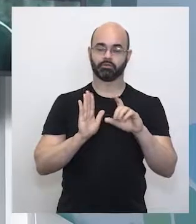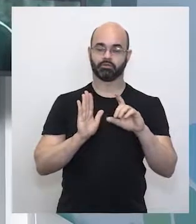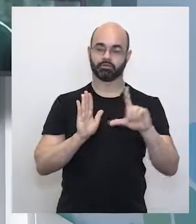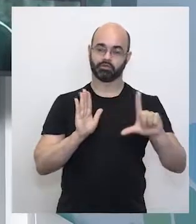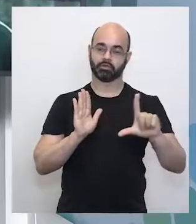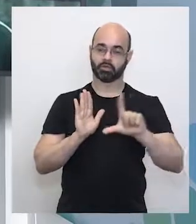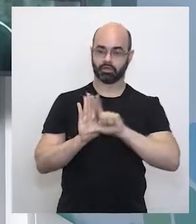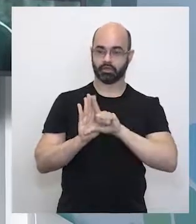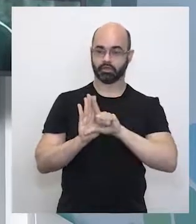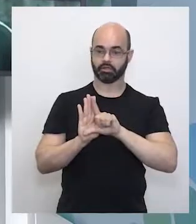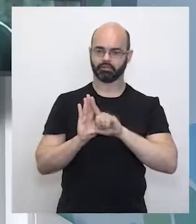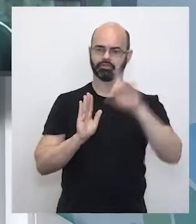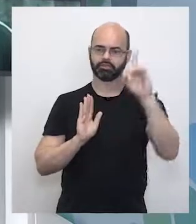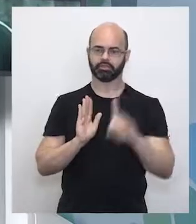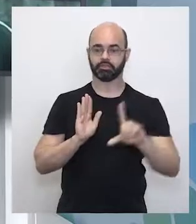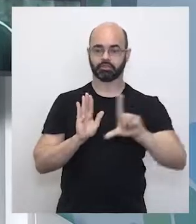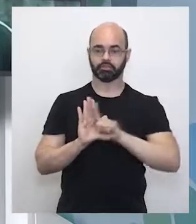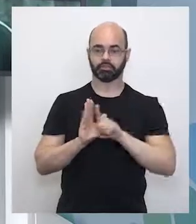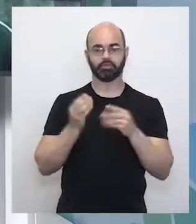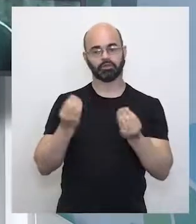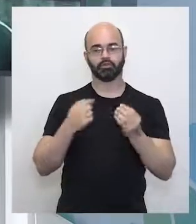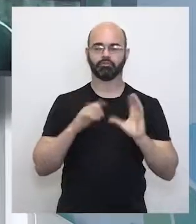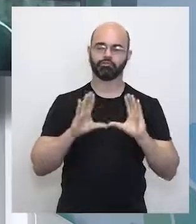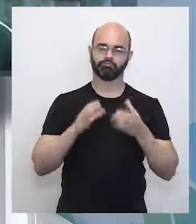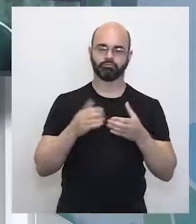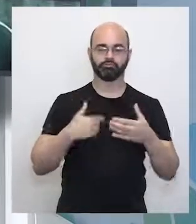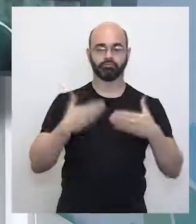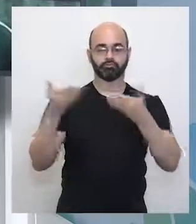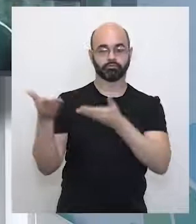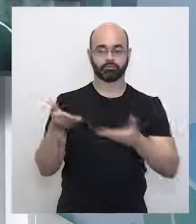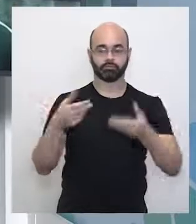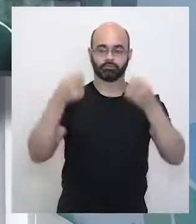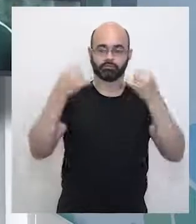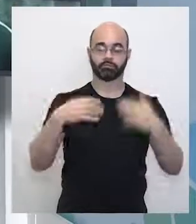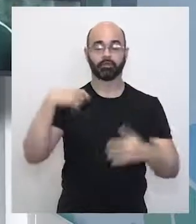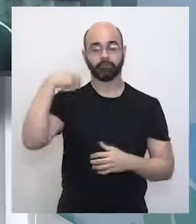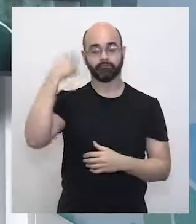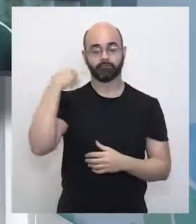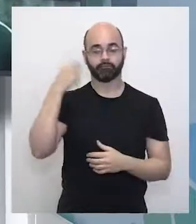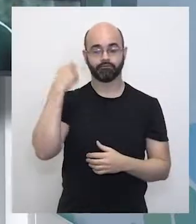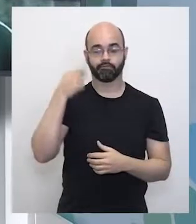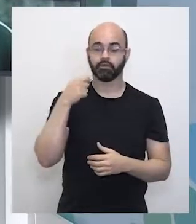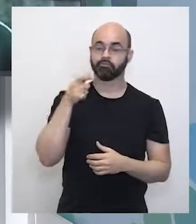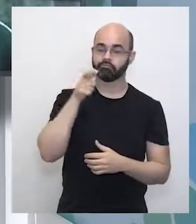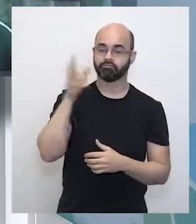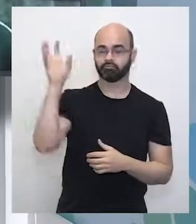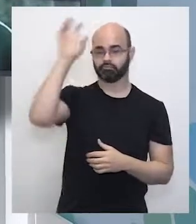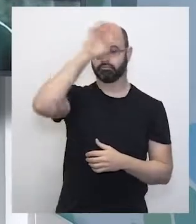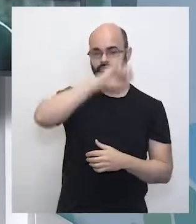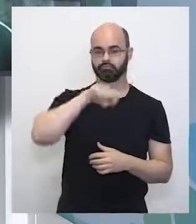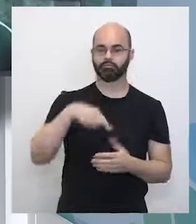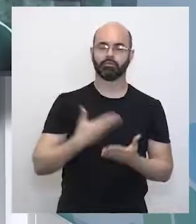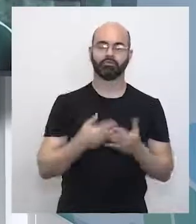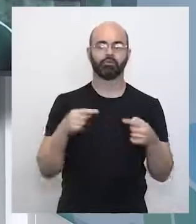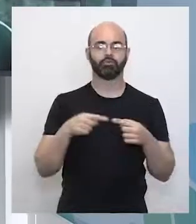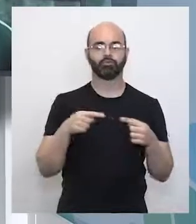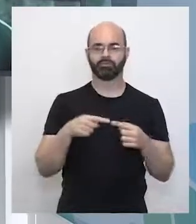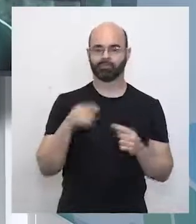alguns vídeos mostrando comunidades tradicionais, o que é importante aí nas nossas aulas. Certo, professor